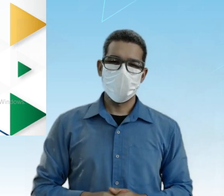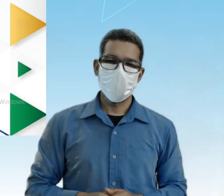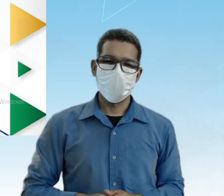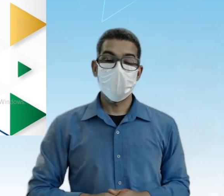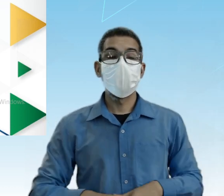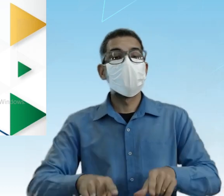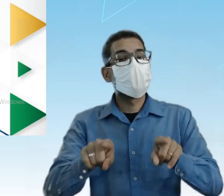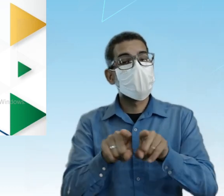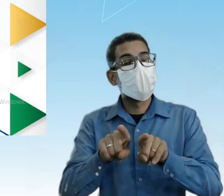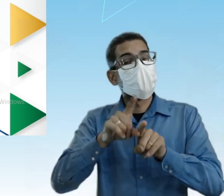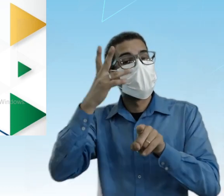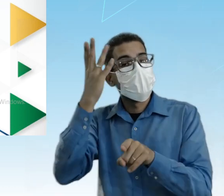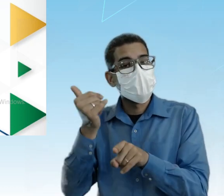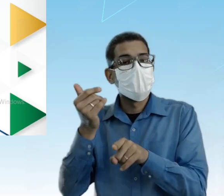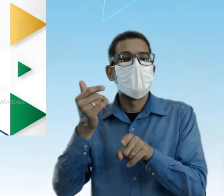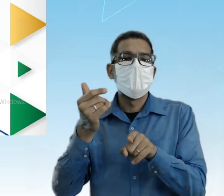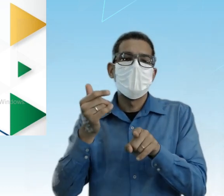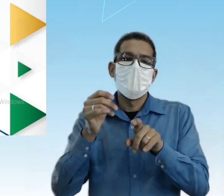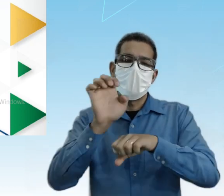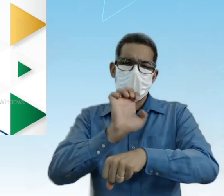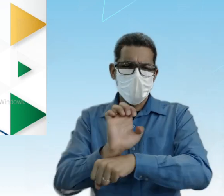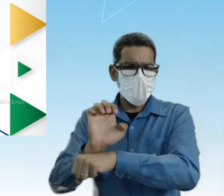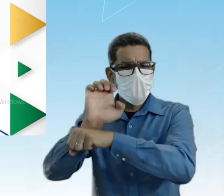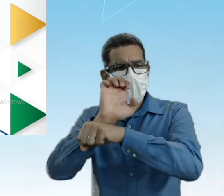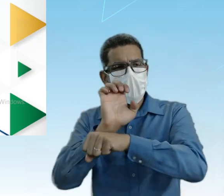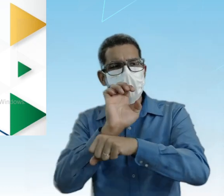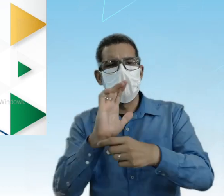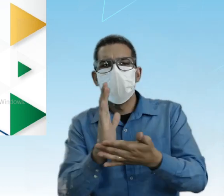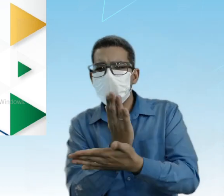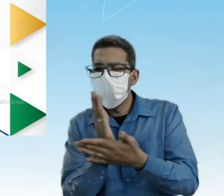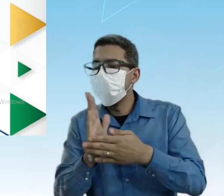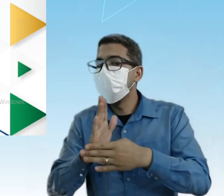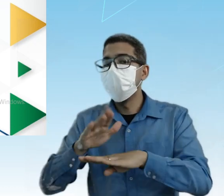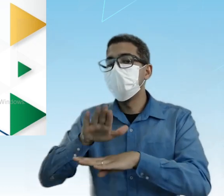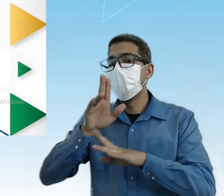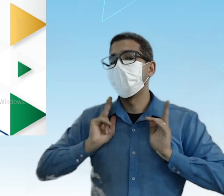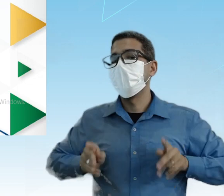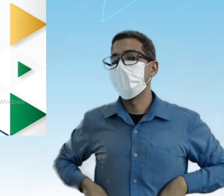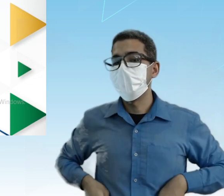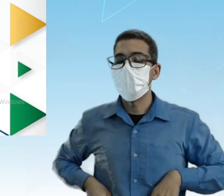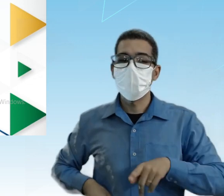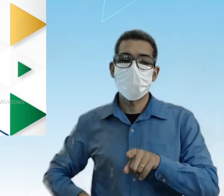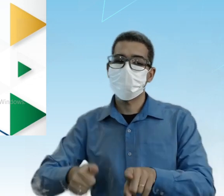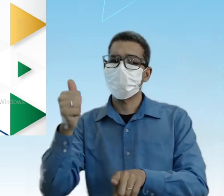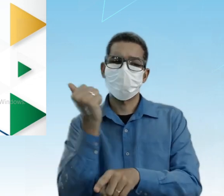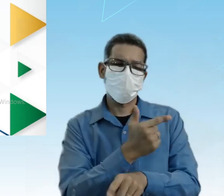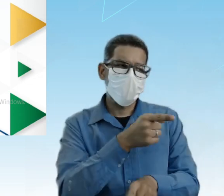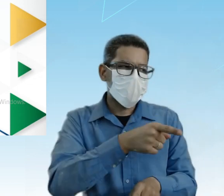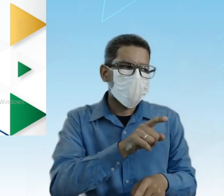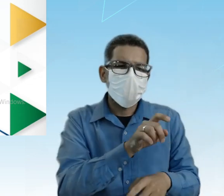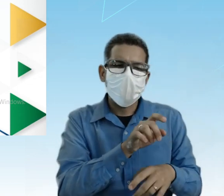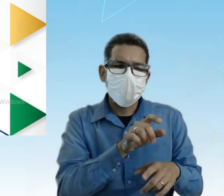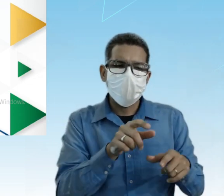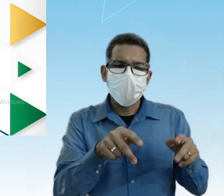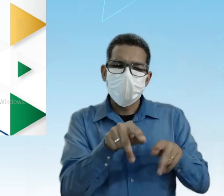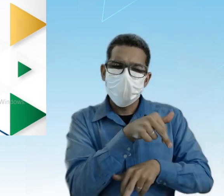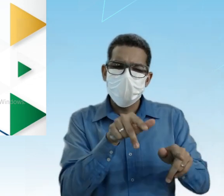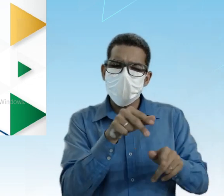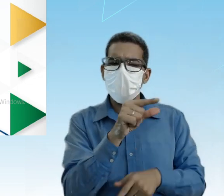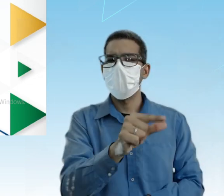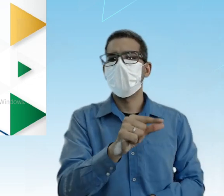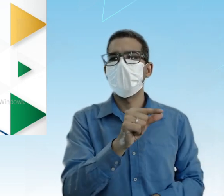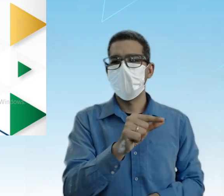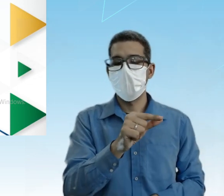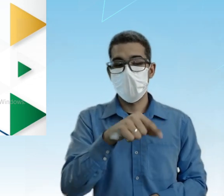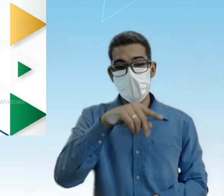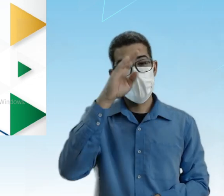também sabemos que tem estado que é muito mais populoso do que o outro, que é menos populoso. Aqui no Brasil,